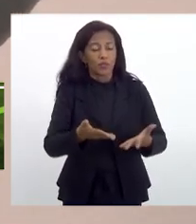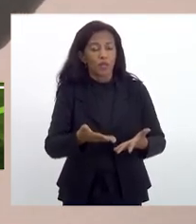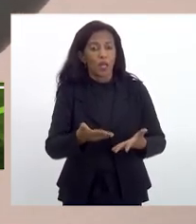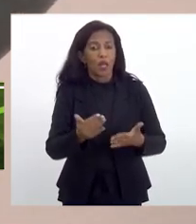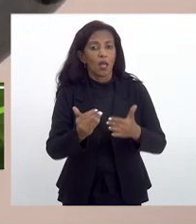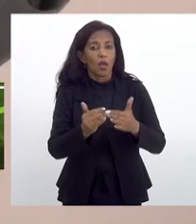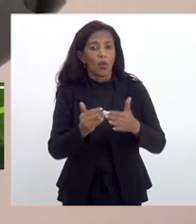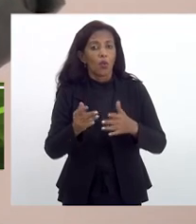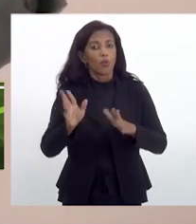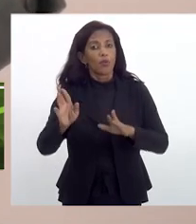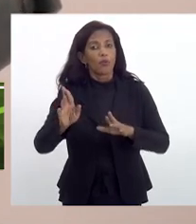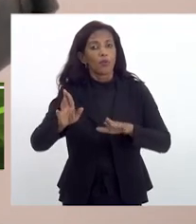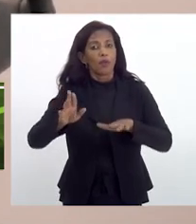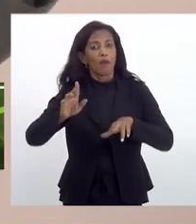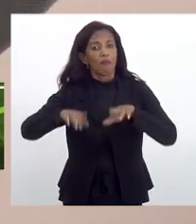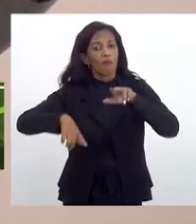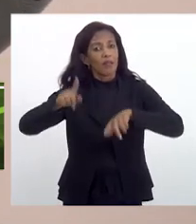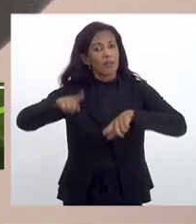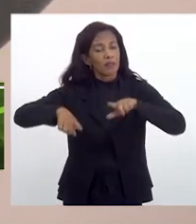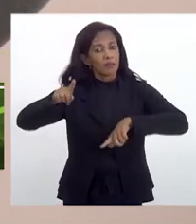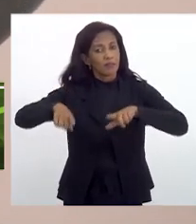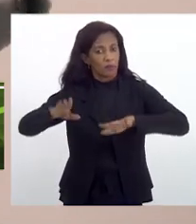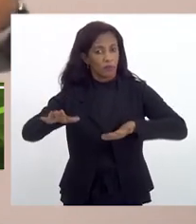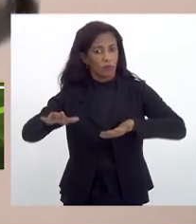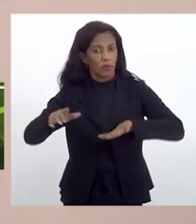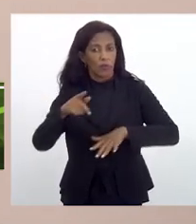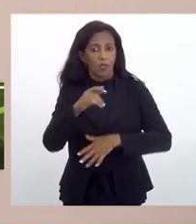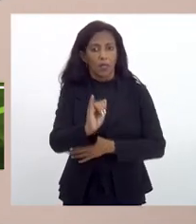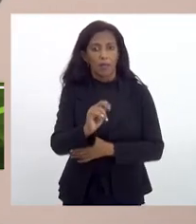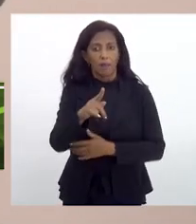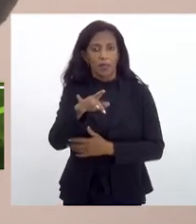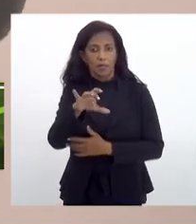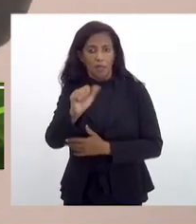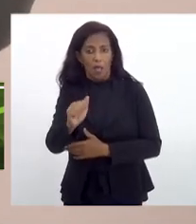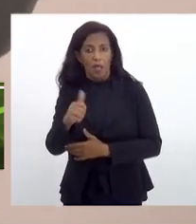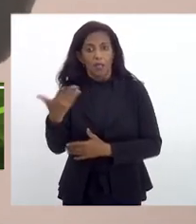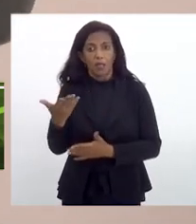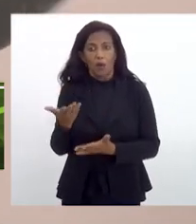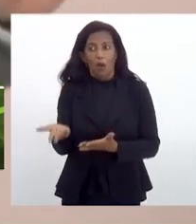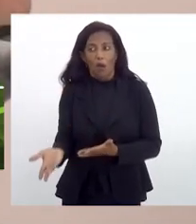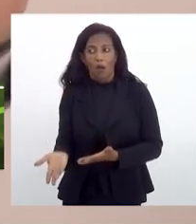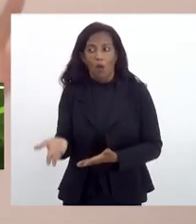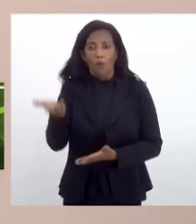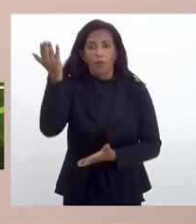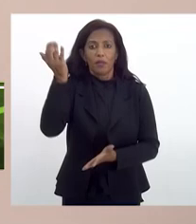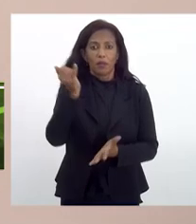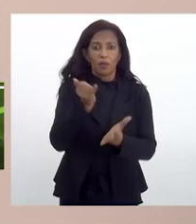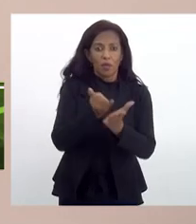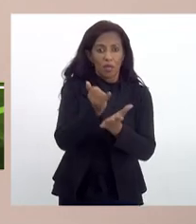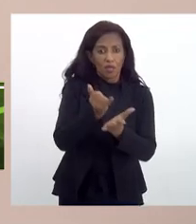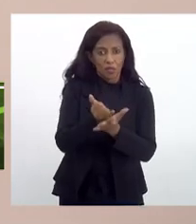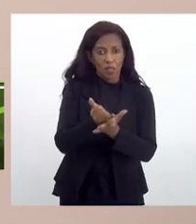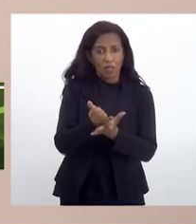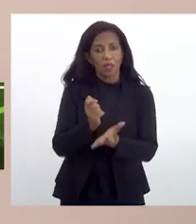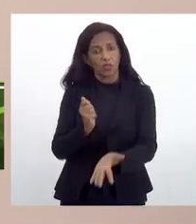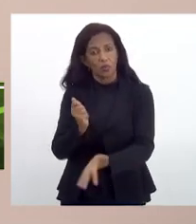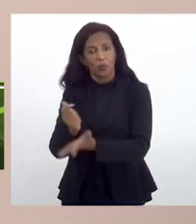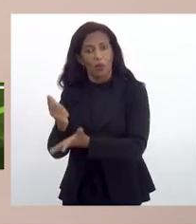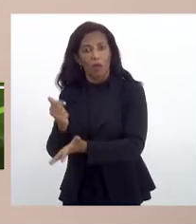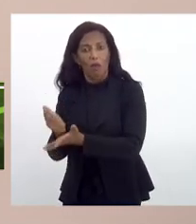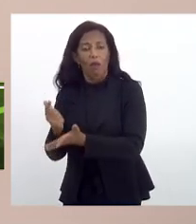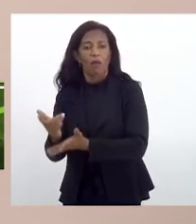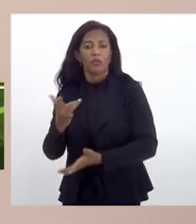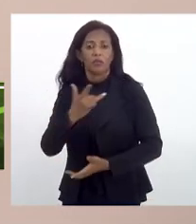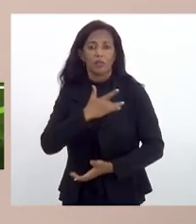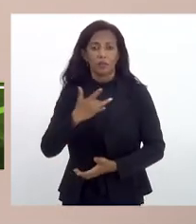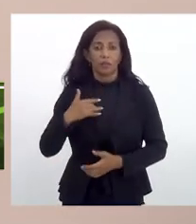variação do IPCA. Então, de certa forma, aumentando receita, a gente vai poder continuar gastando em saúde e educação.